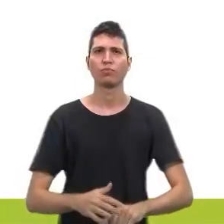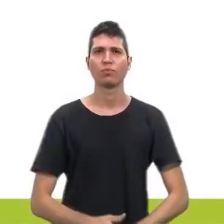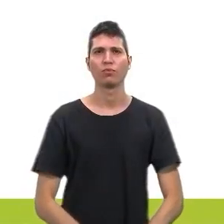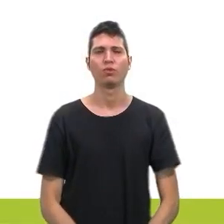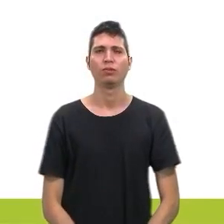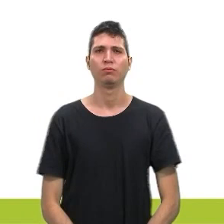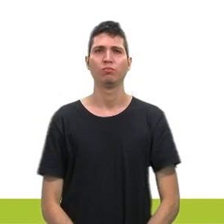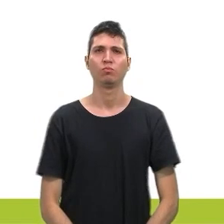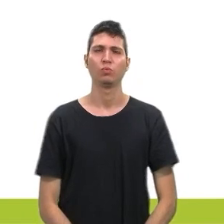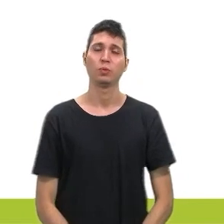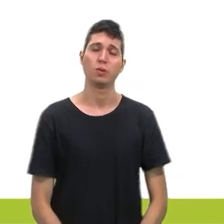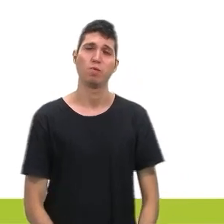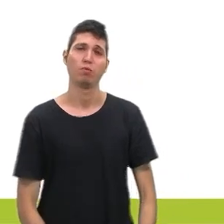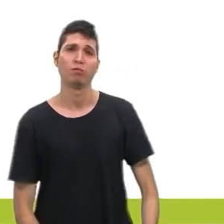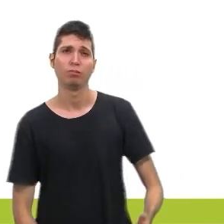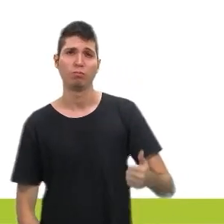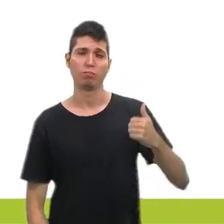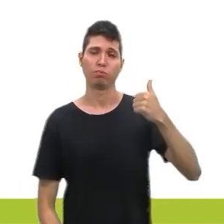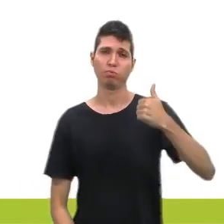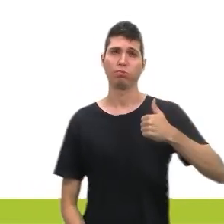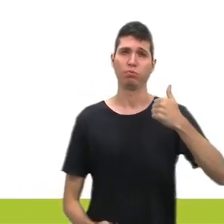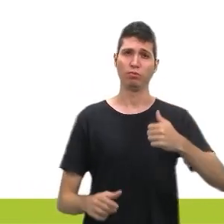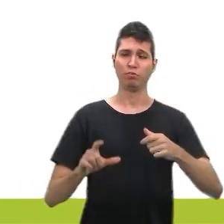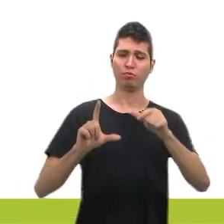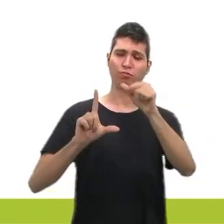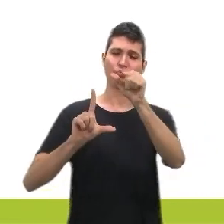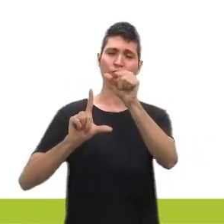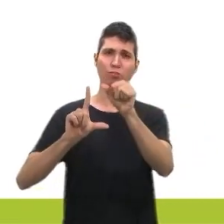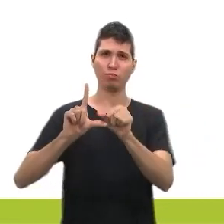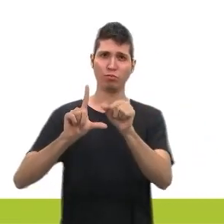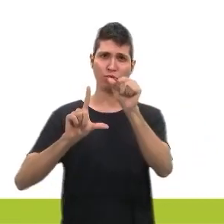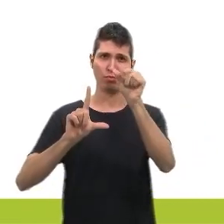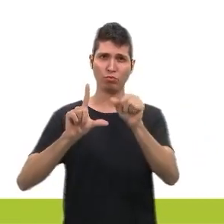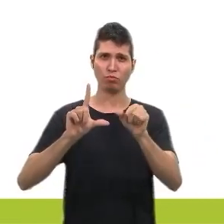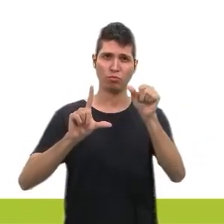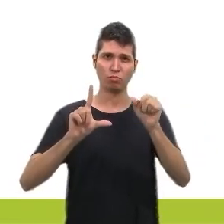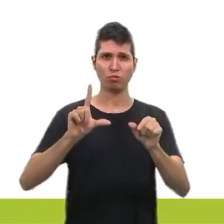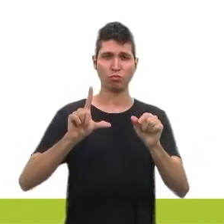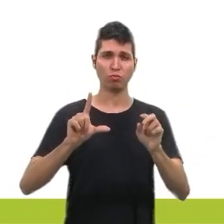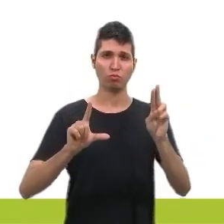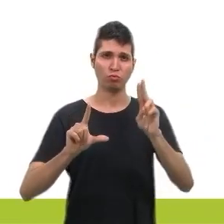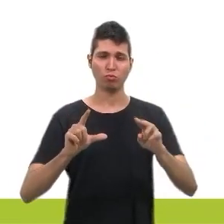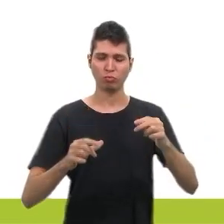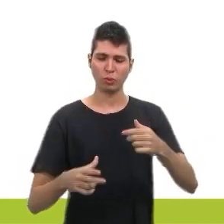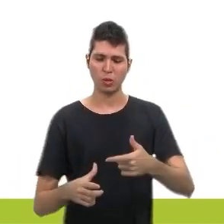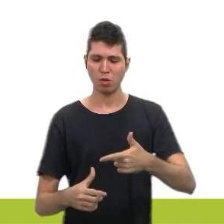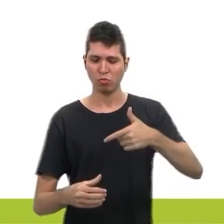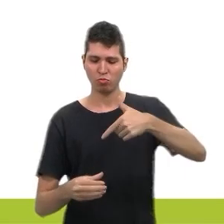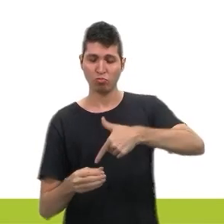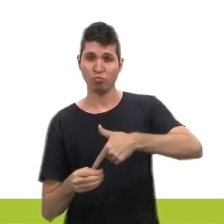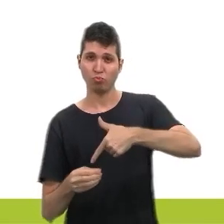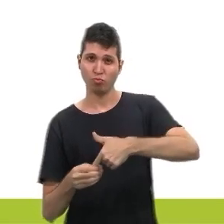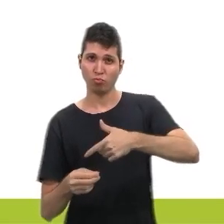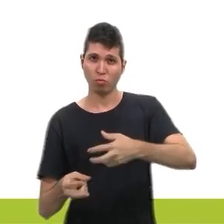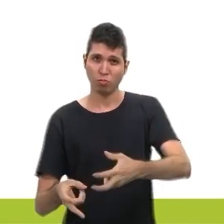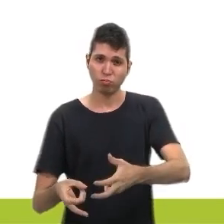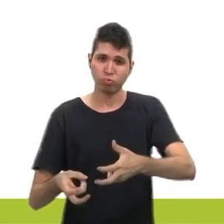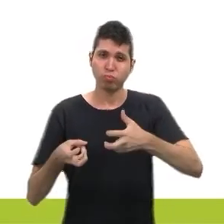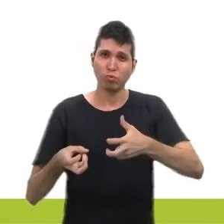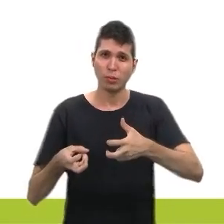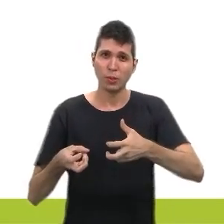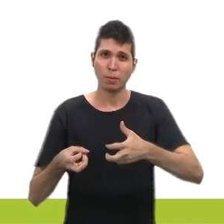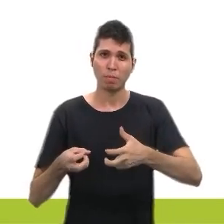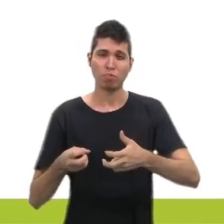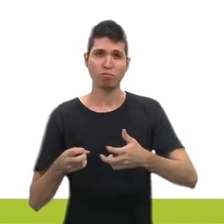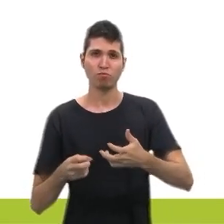Olha, o primeiro gráfico que a gente vai trazer para vocês. Ó, o uso de biodiesel gera uma série de efeitos ambientais, tais